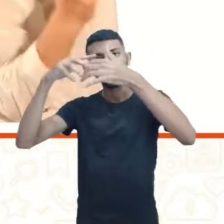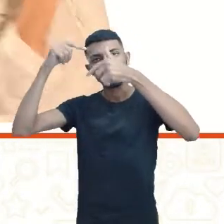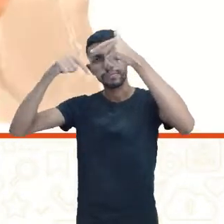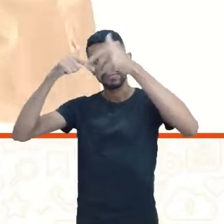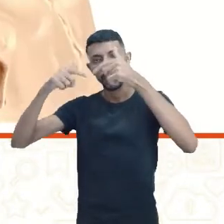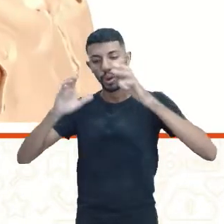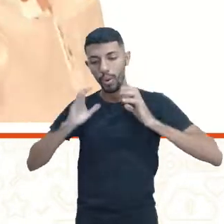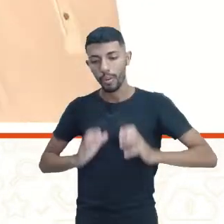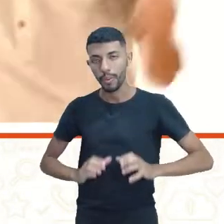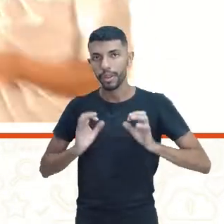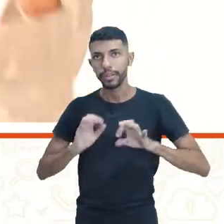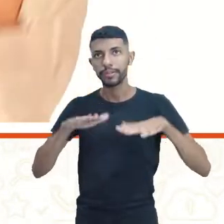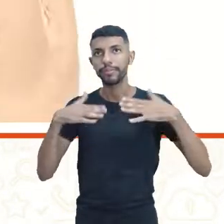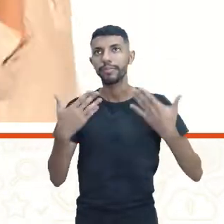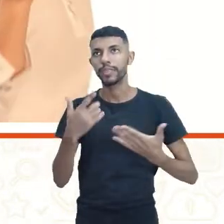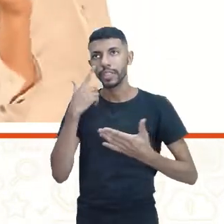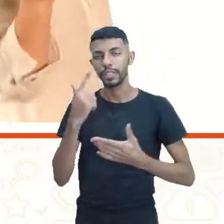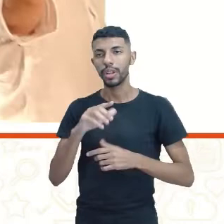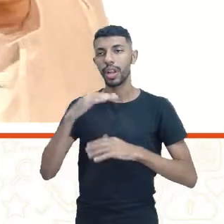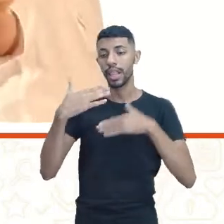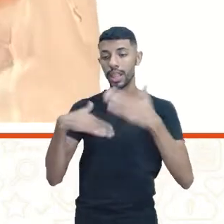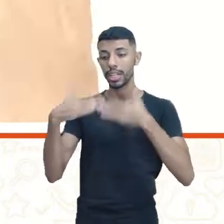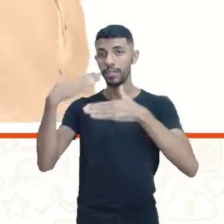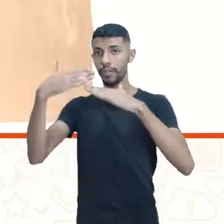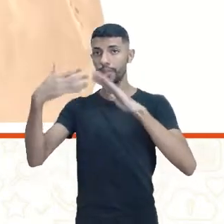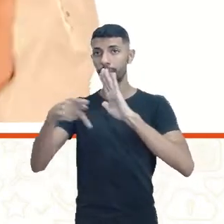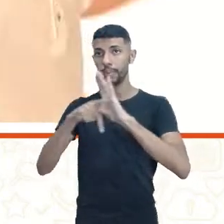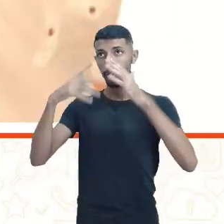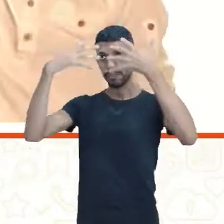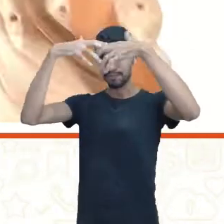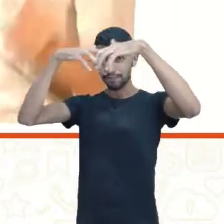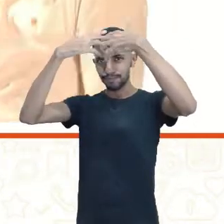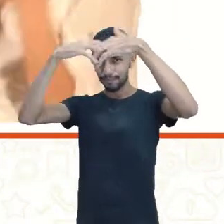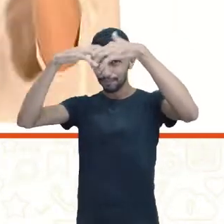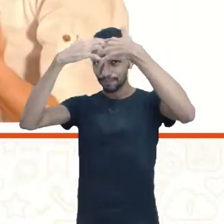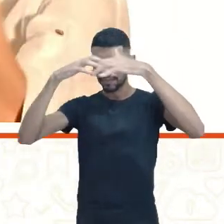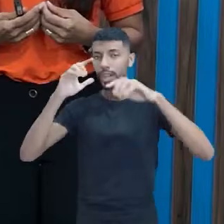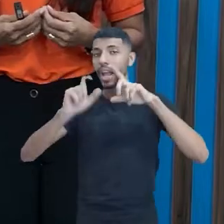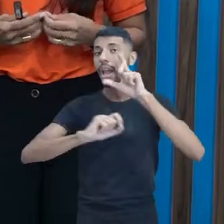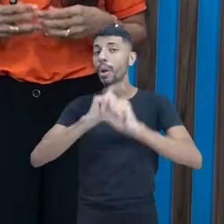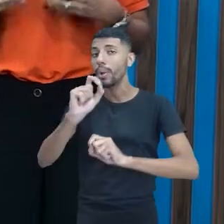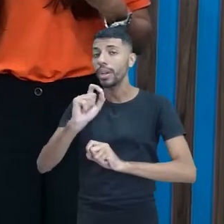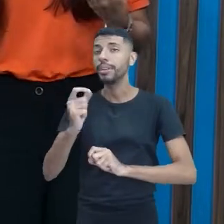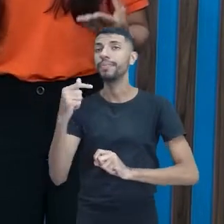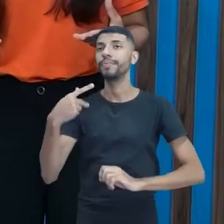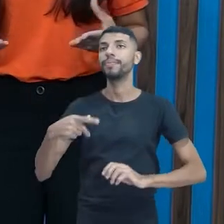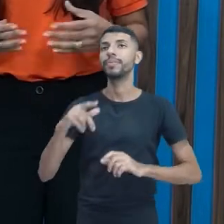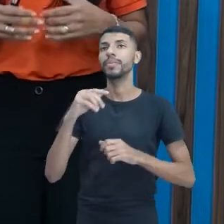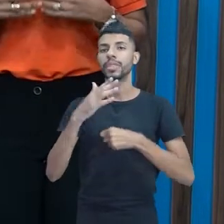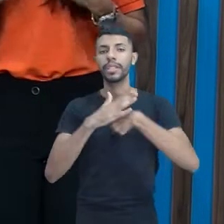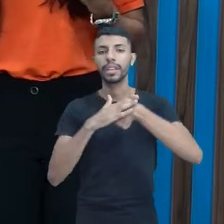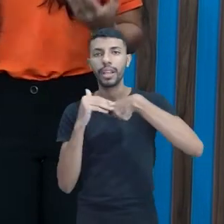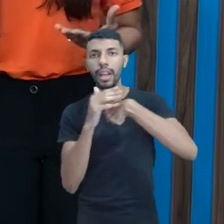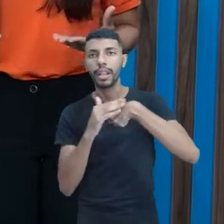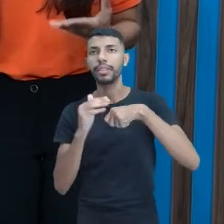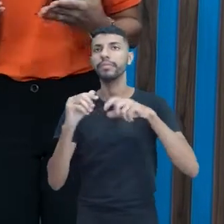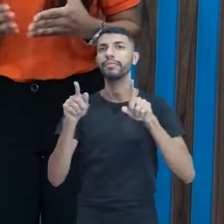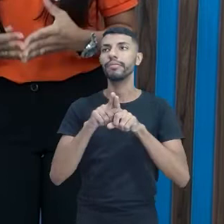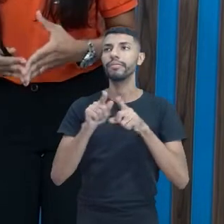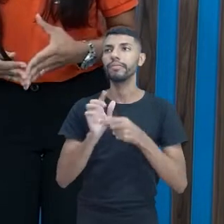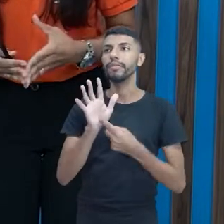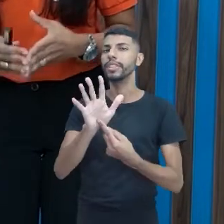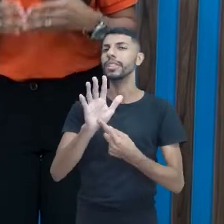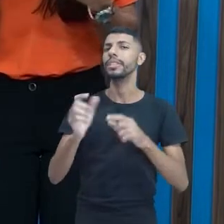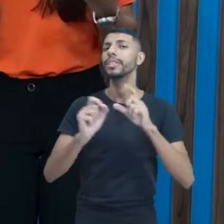neurocomportamento. Então, quando a gente fala de desenvolvimento neurofuncional, a gente está falando de carências e evidências que